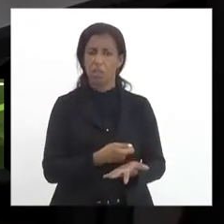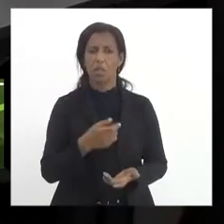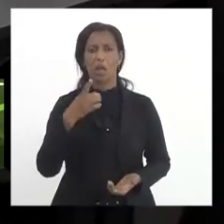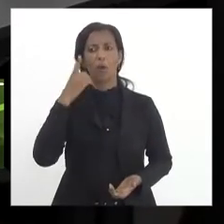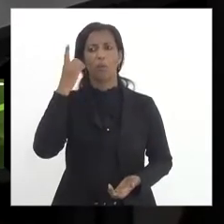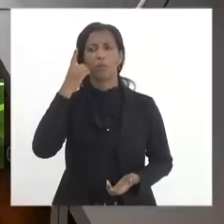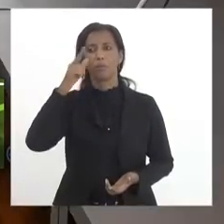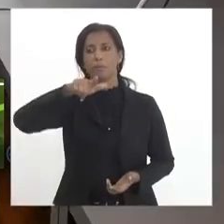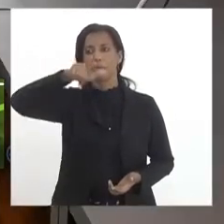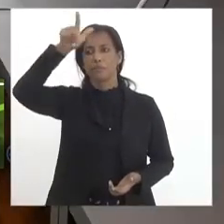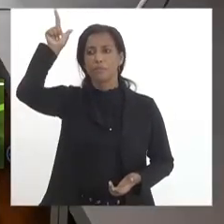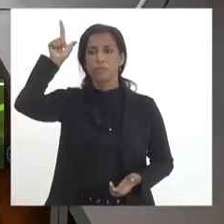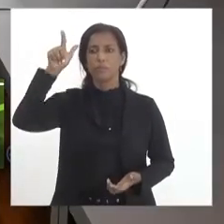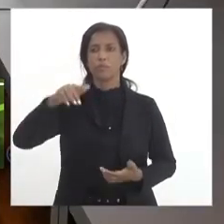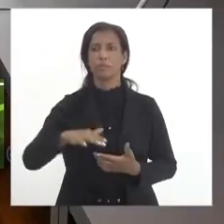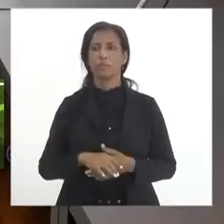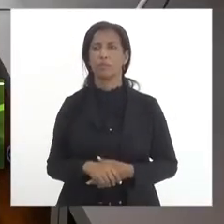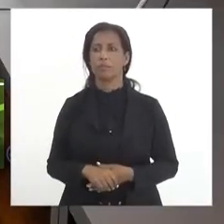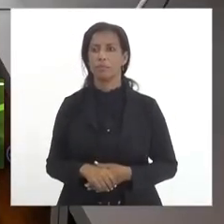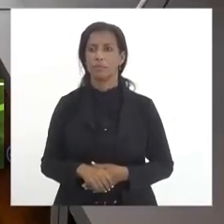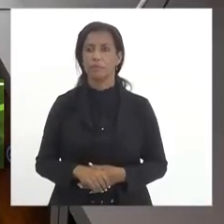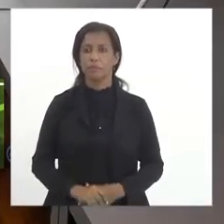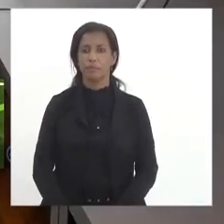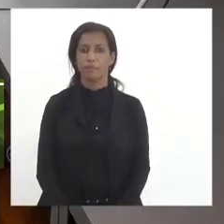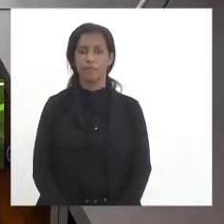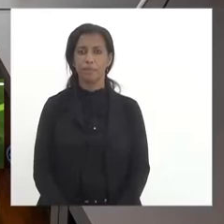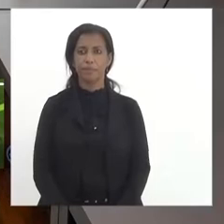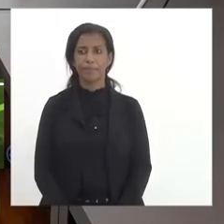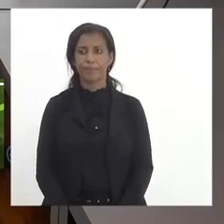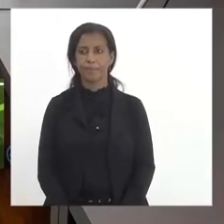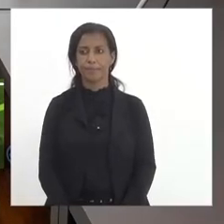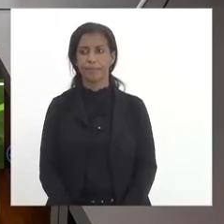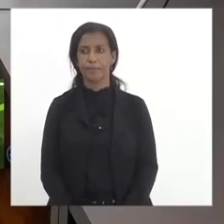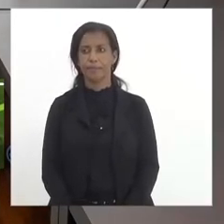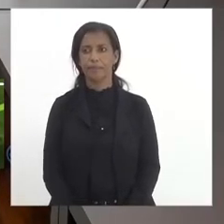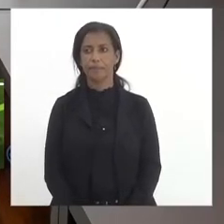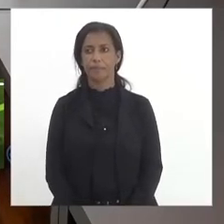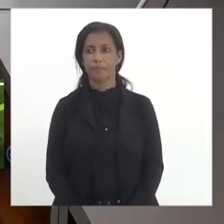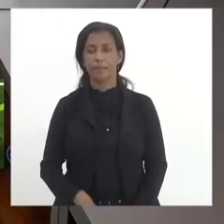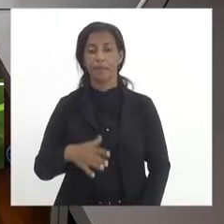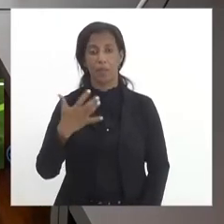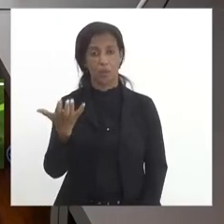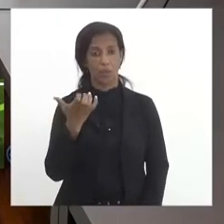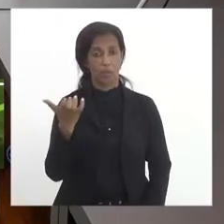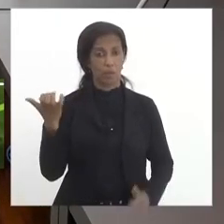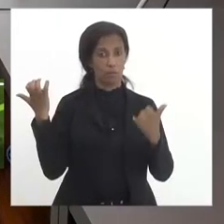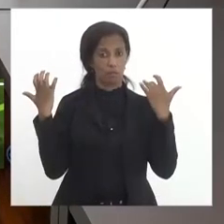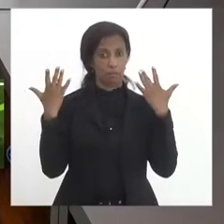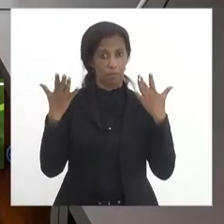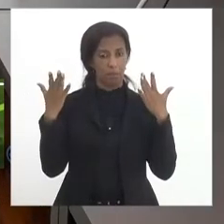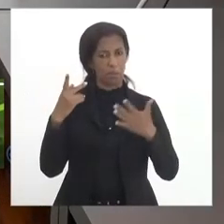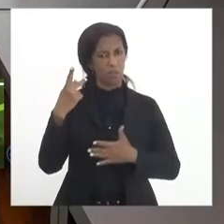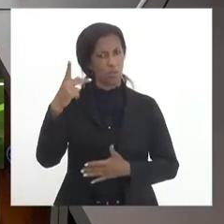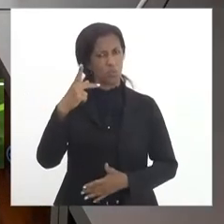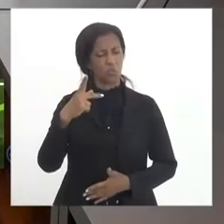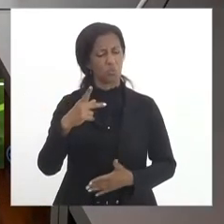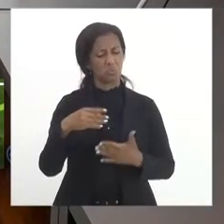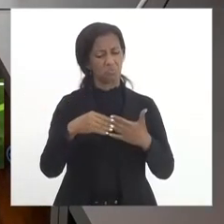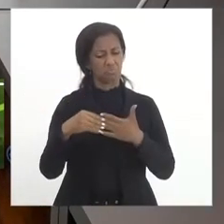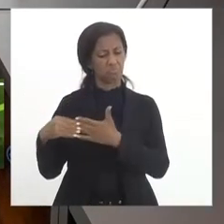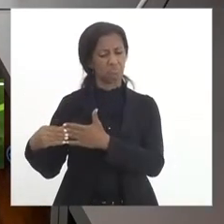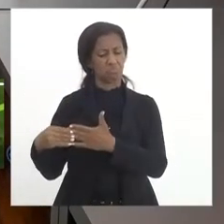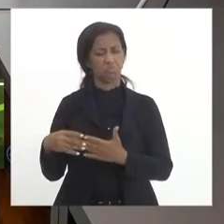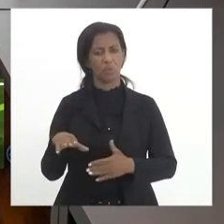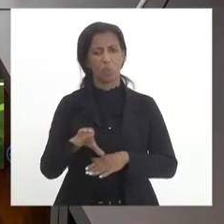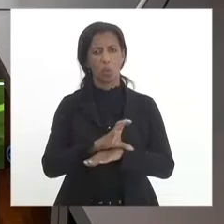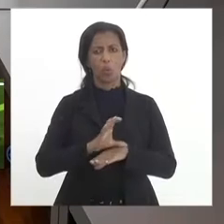deputado Luiz Paulo. Presidente, eu quero aproveitar o ensejo para parabenizar a condução de Vossa Excelência nessa Comissão